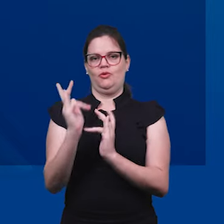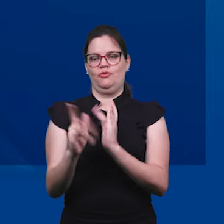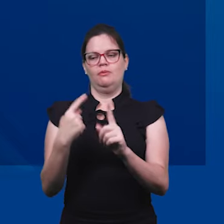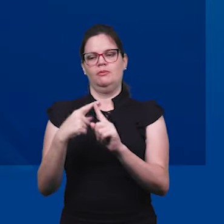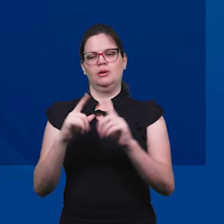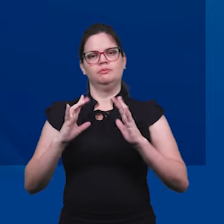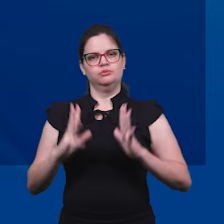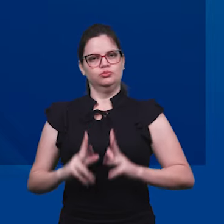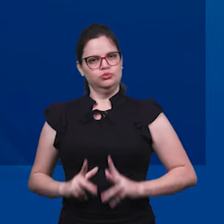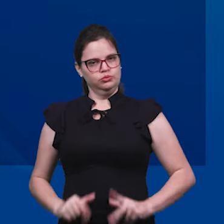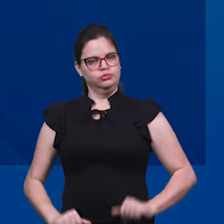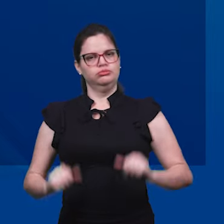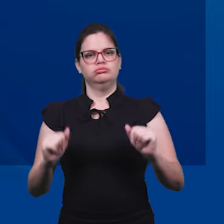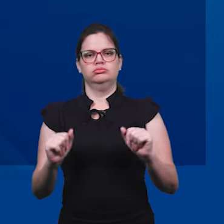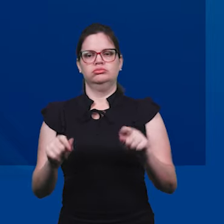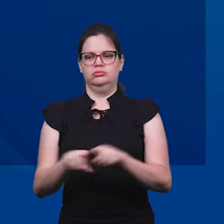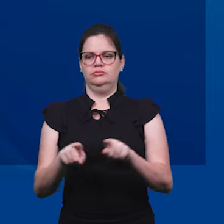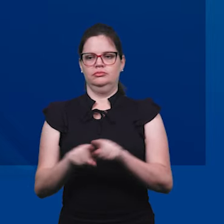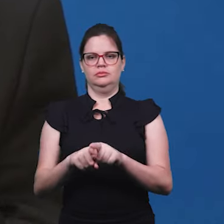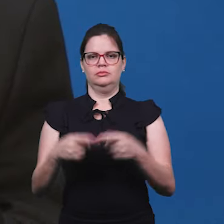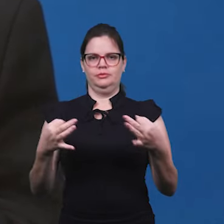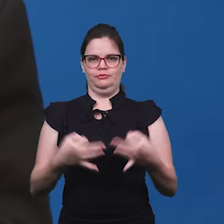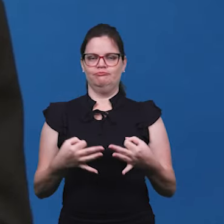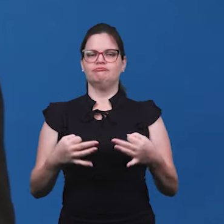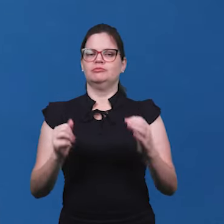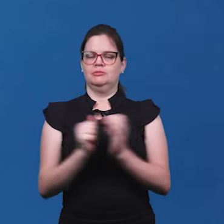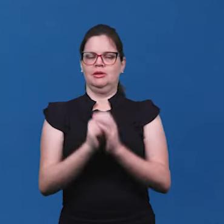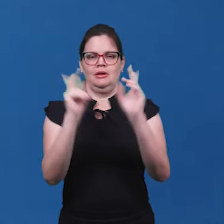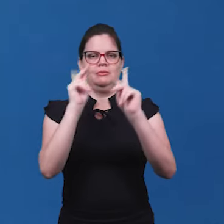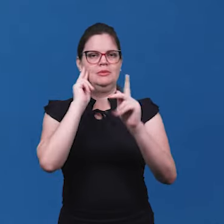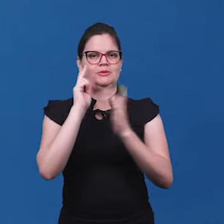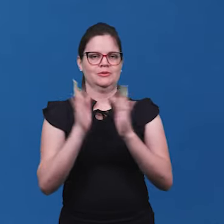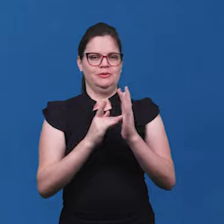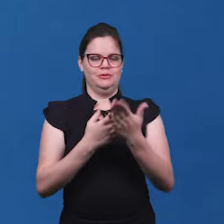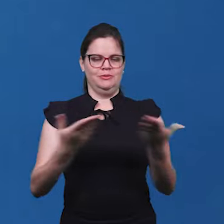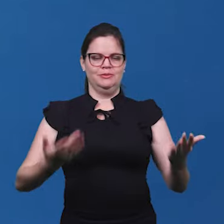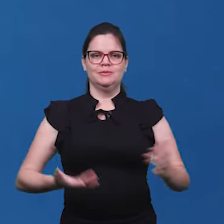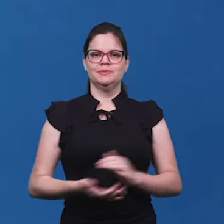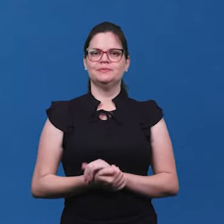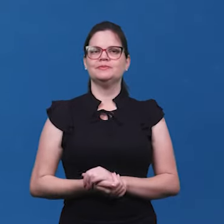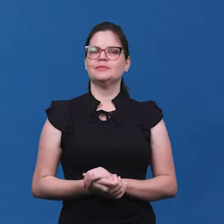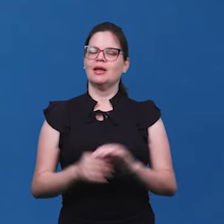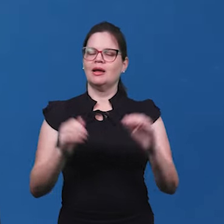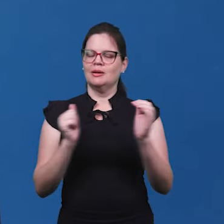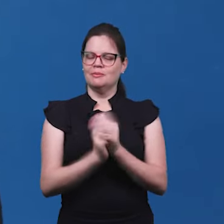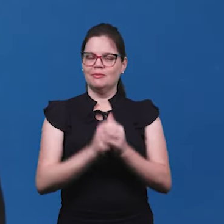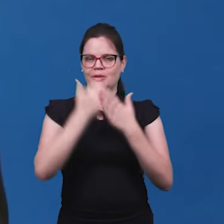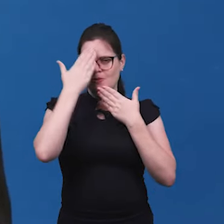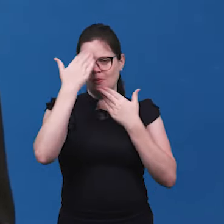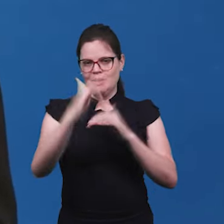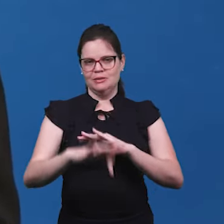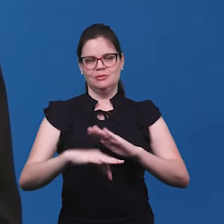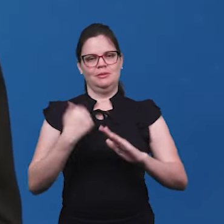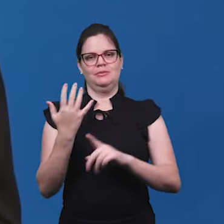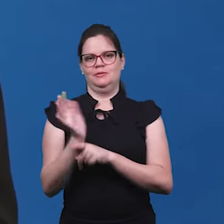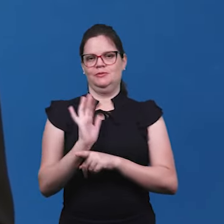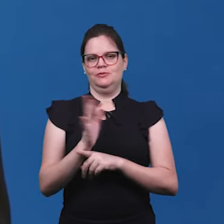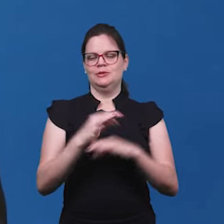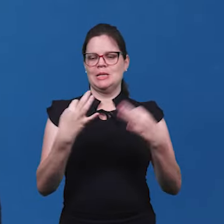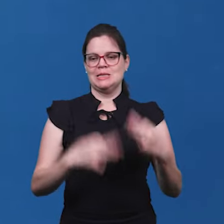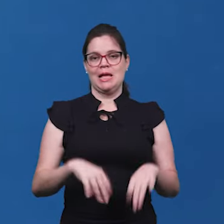por ser imaculada. A paz do Senhor. Muito bem, Armando, obrigado pela sua participação, muito boa. Realmente a mulher ali